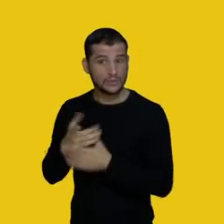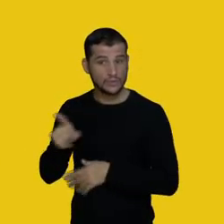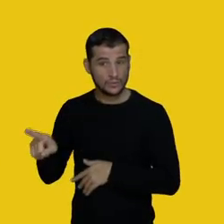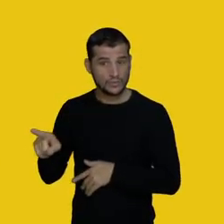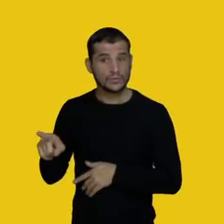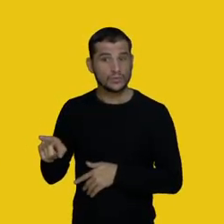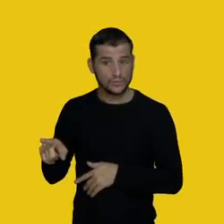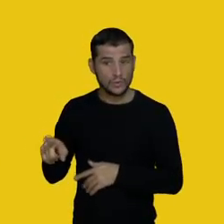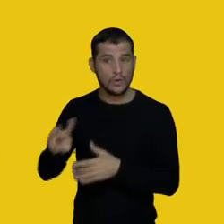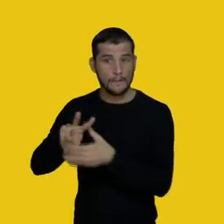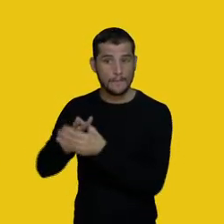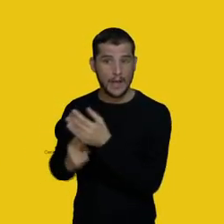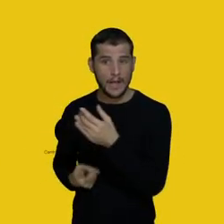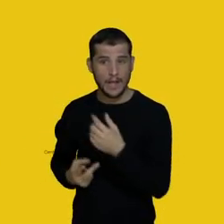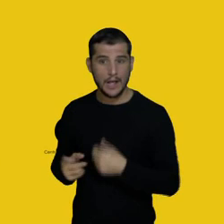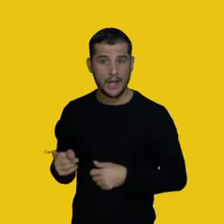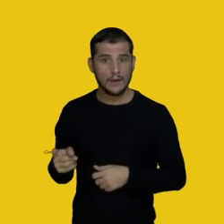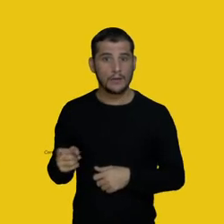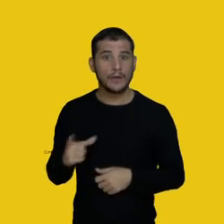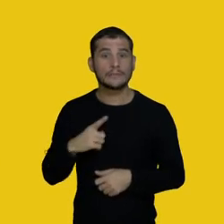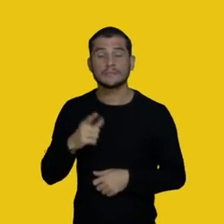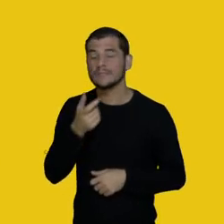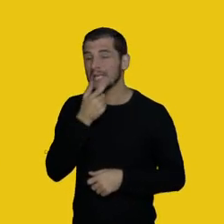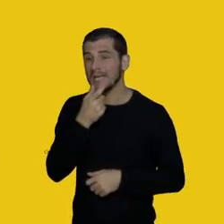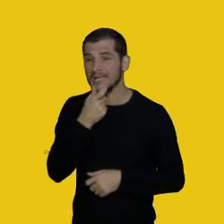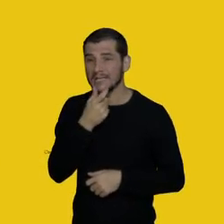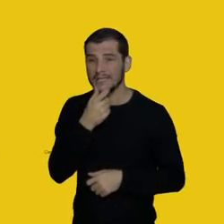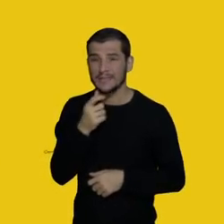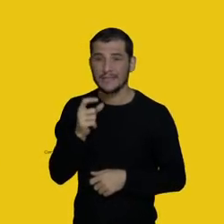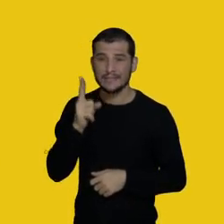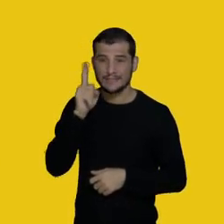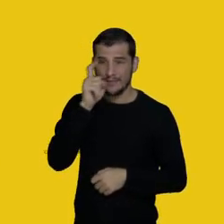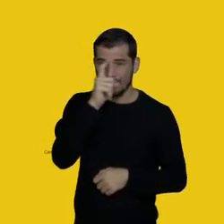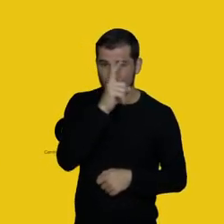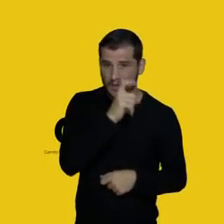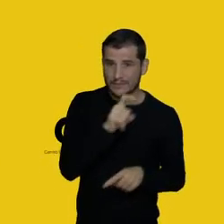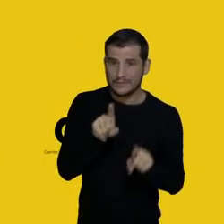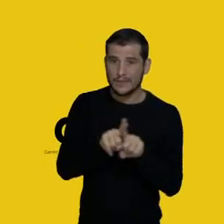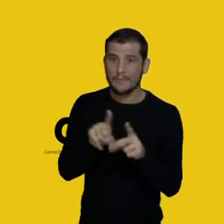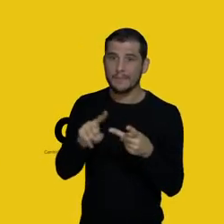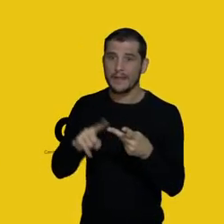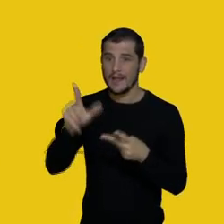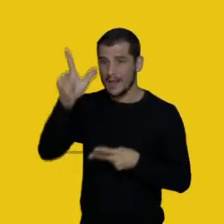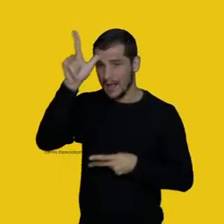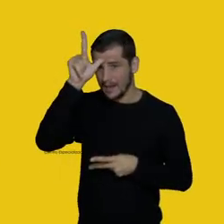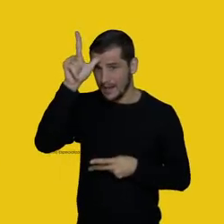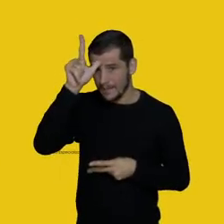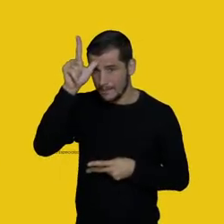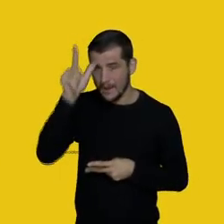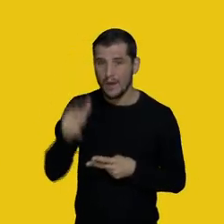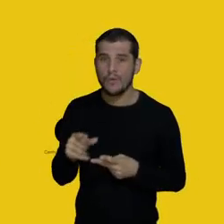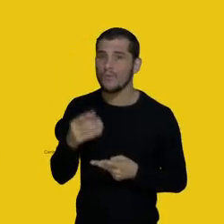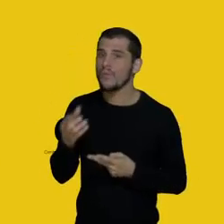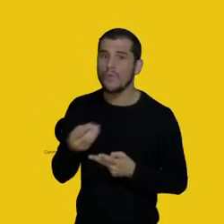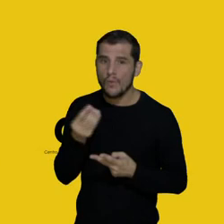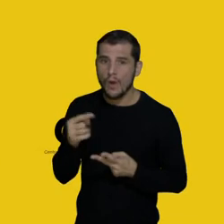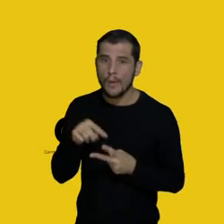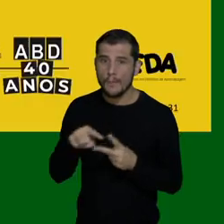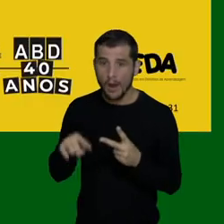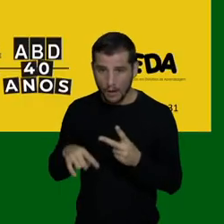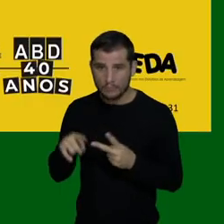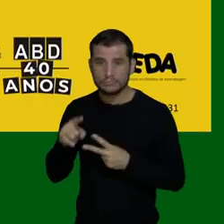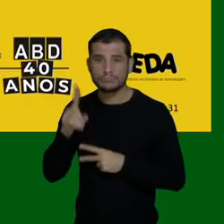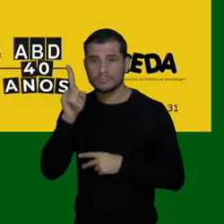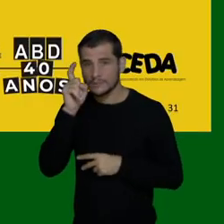sabe até hoje que o inglês ele tinha muita dificuldade em inglês e Alemão o inglês não repetia né então ele fazia a prova